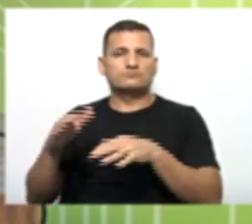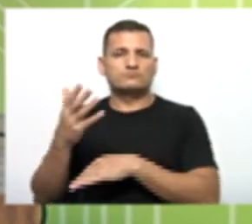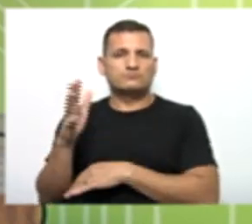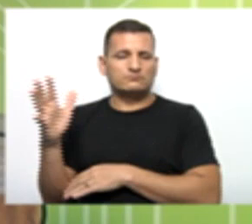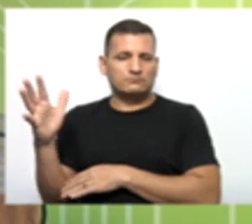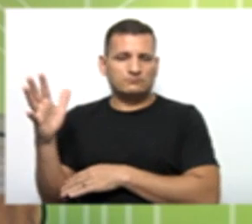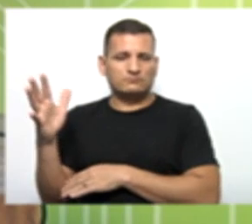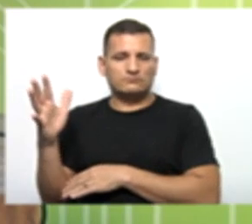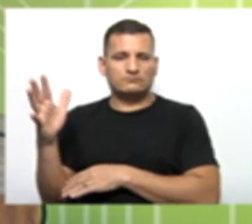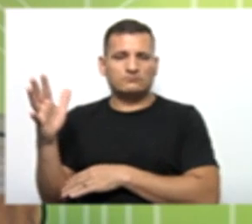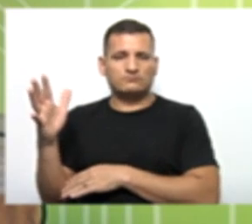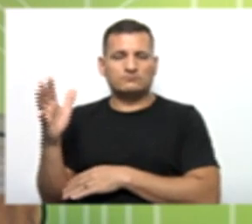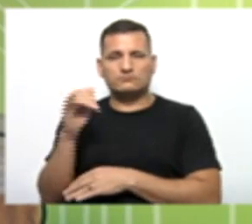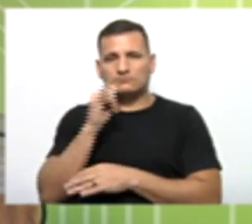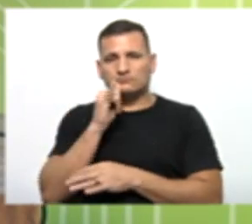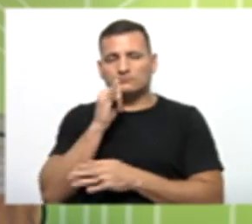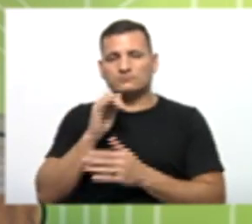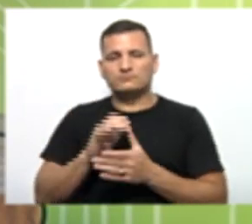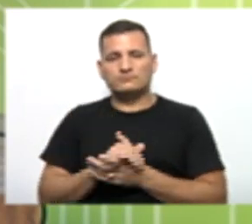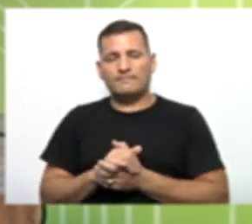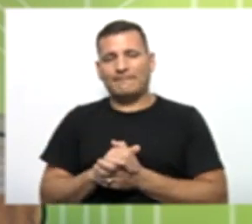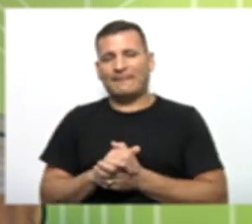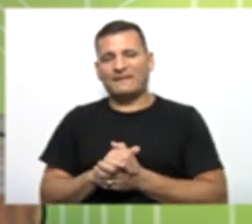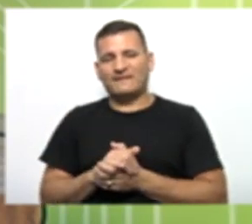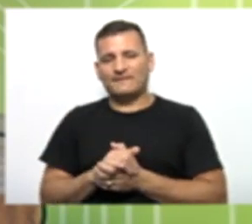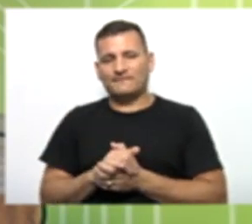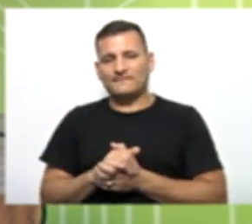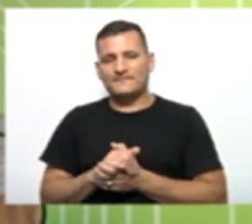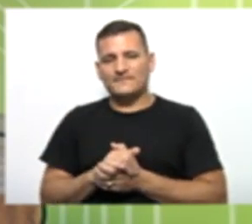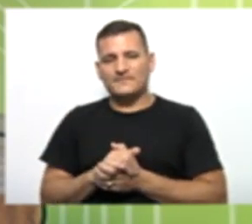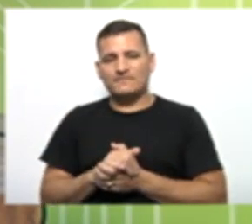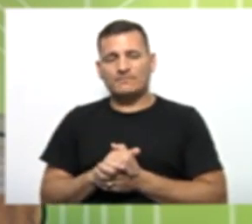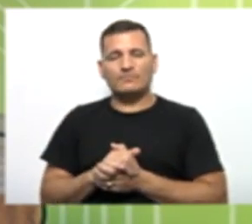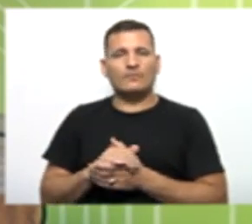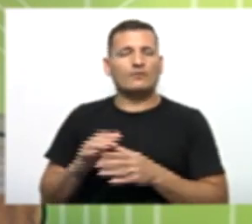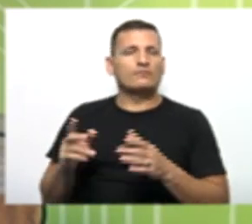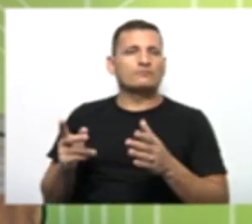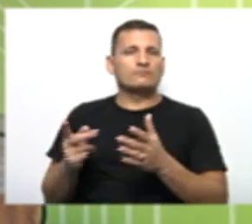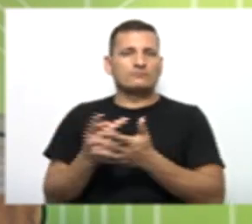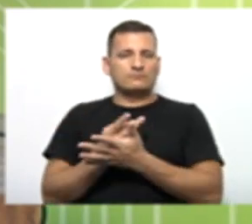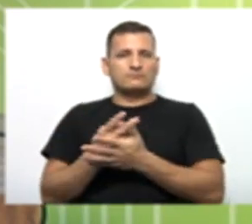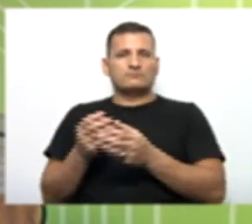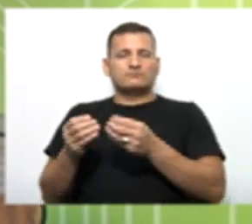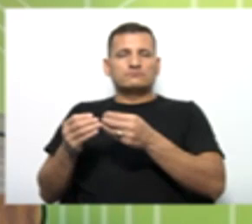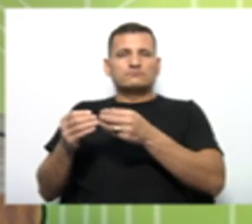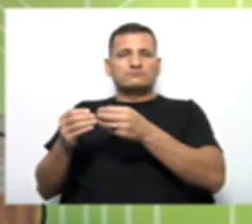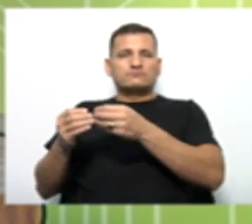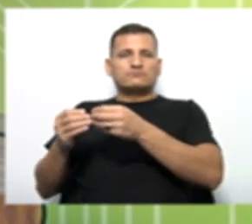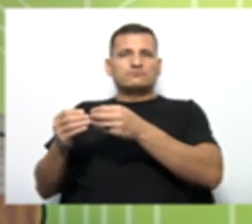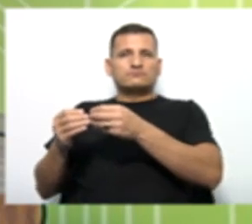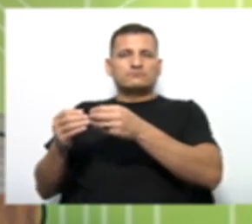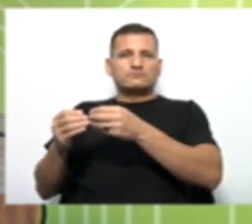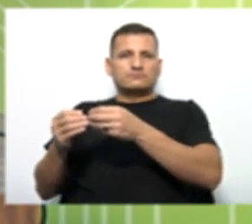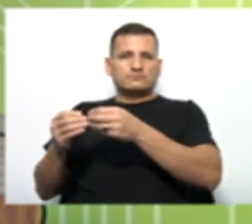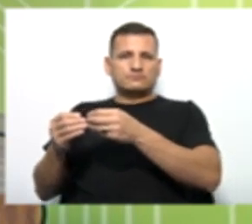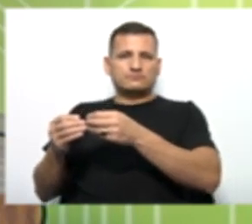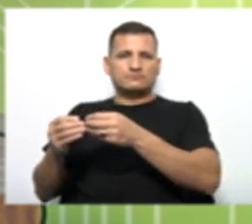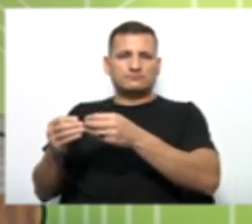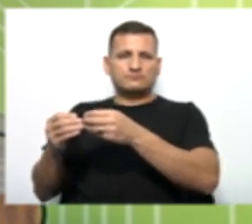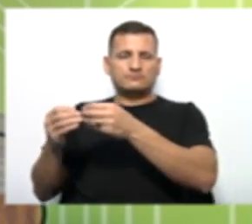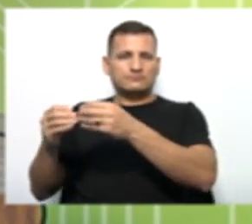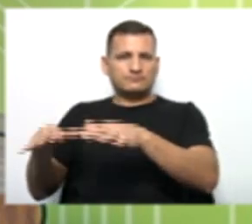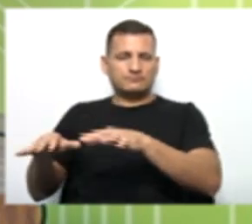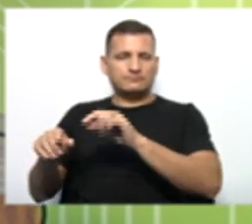local. Por exemplo, um dos impactos ou um dos fatores que essa usina